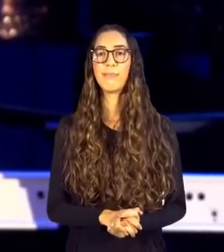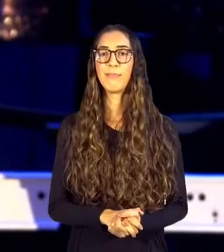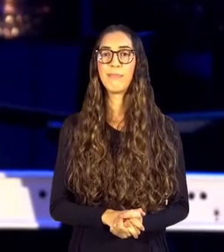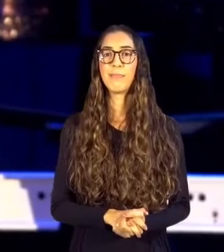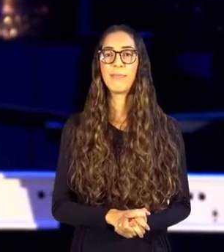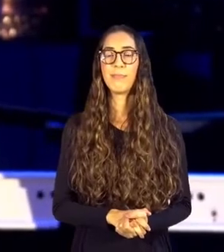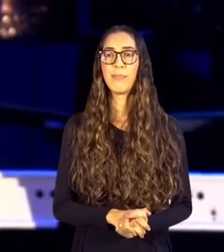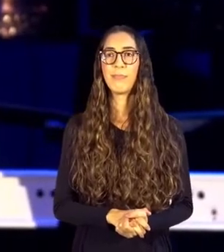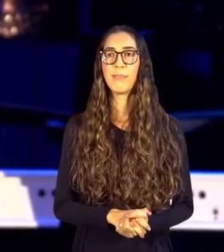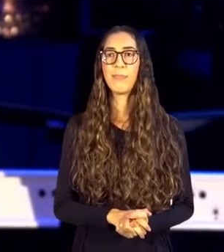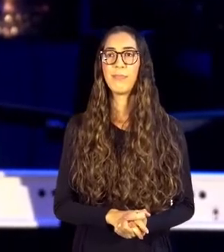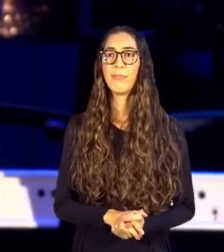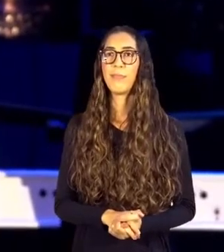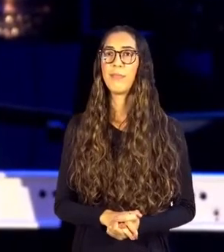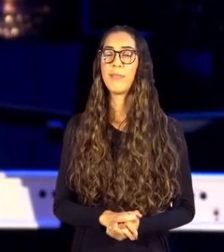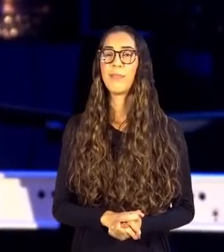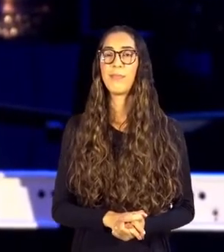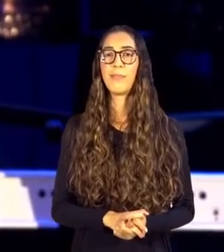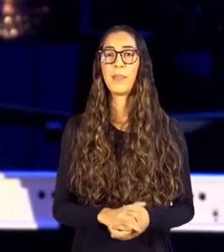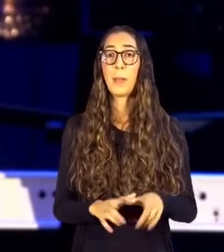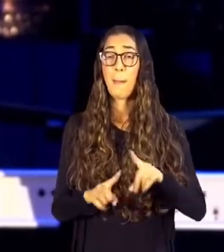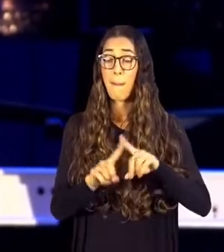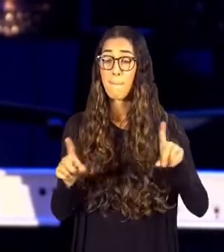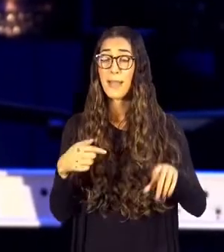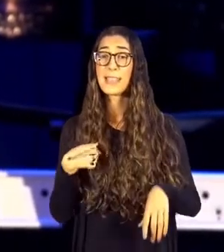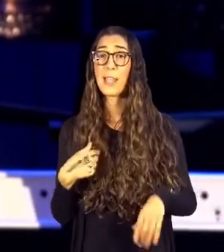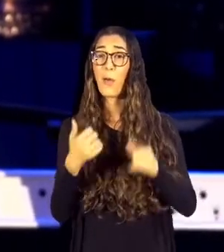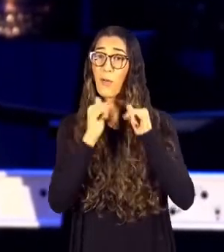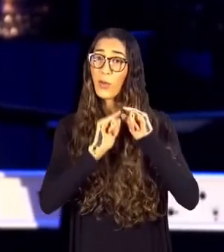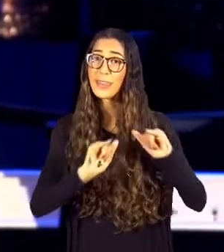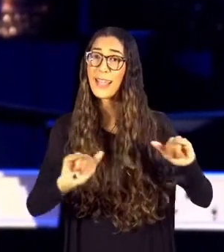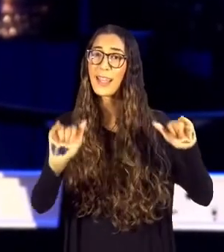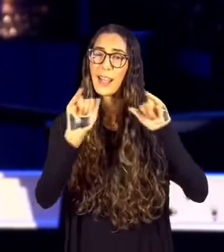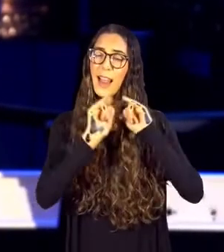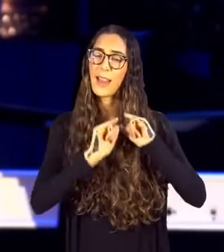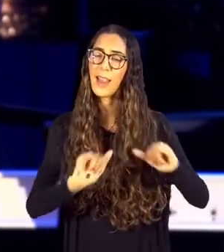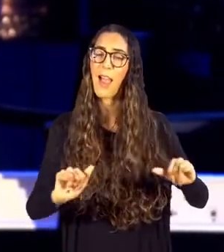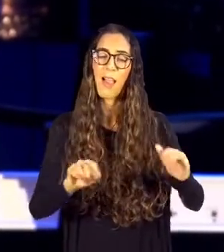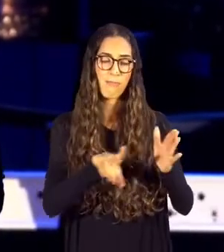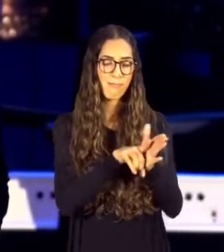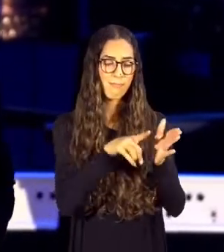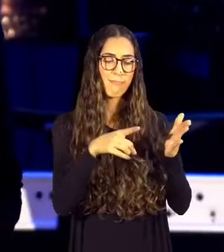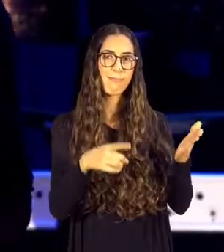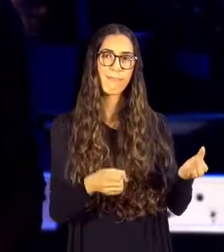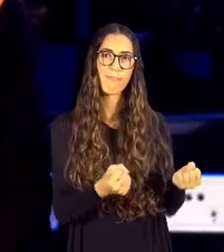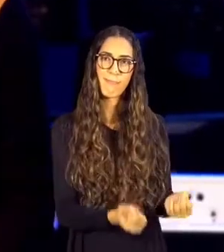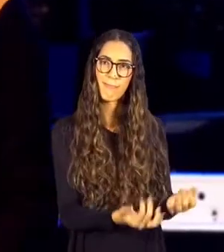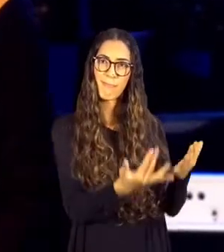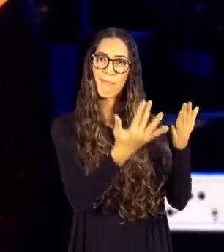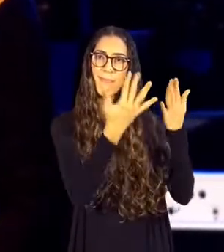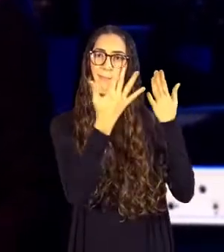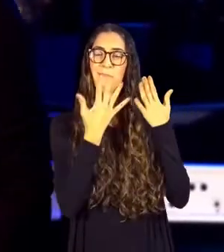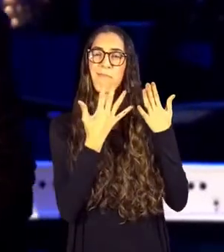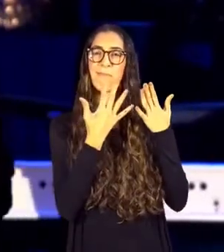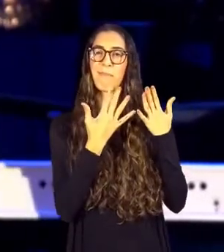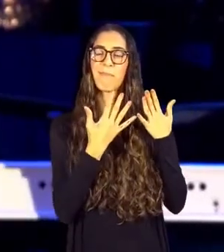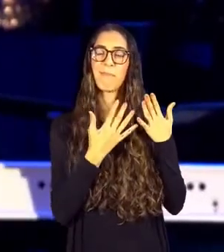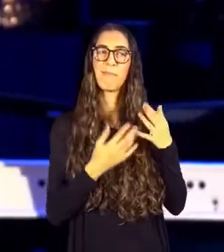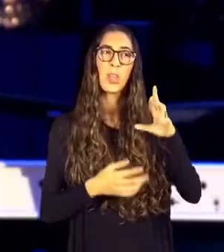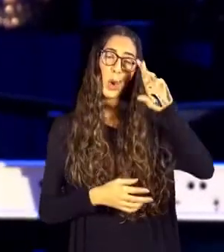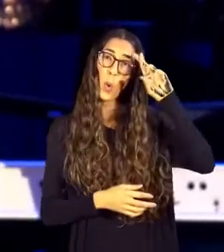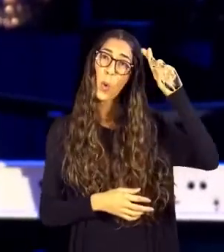e à tristeza, mas eu vou declarar a palavra de Deus na minha vida. O Senhor é o meu pastor